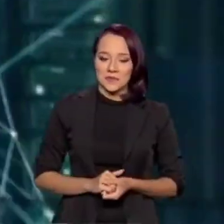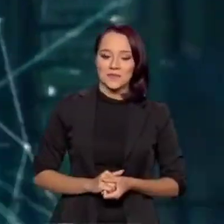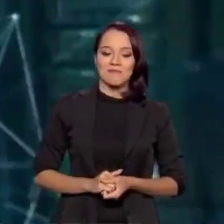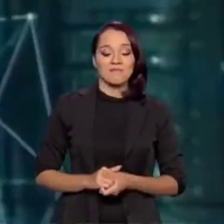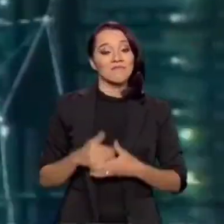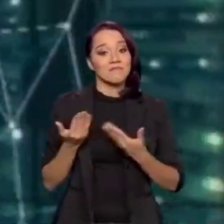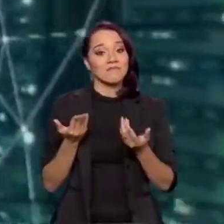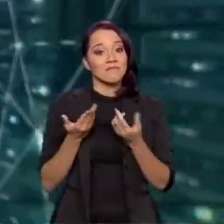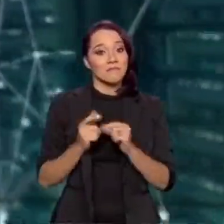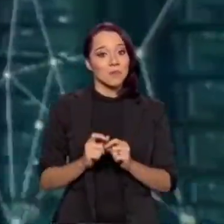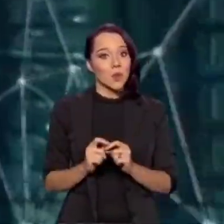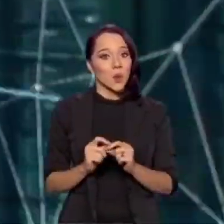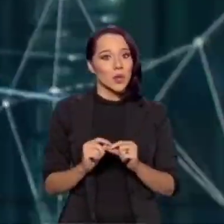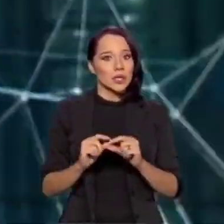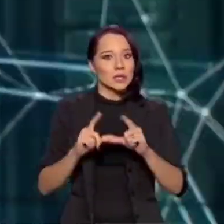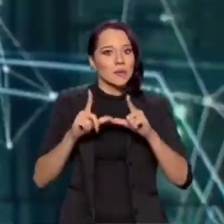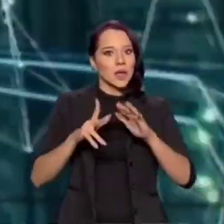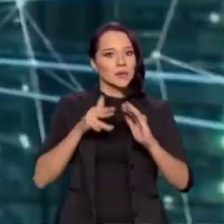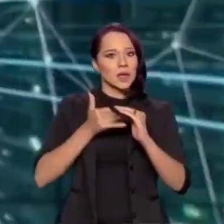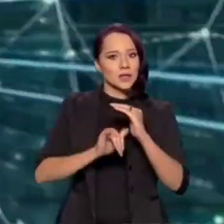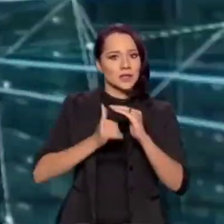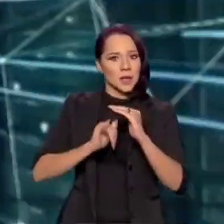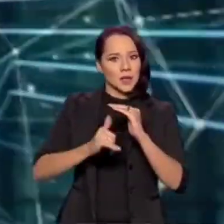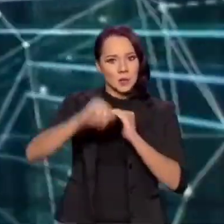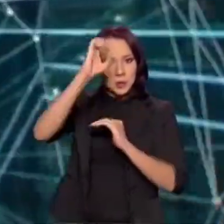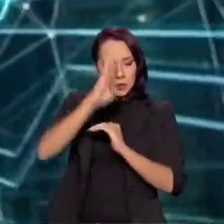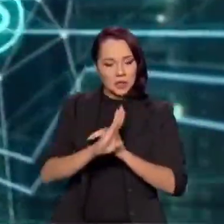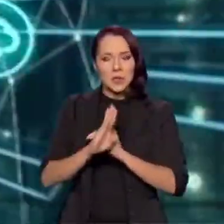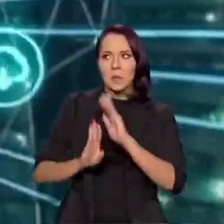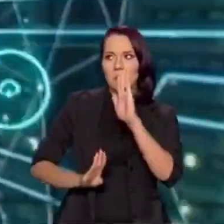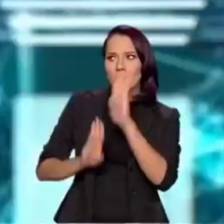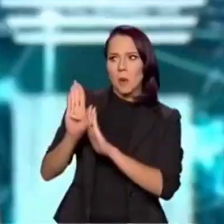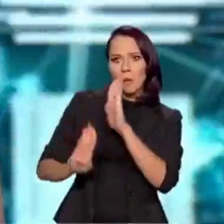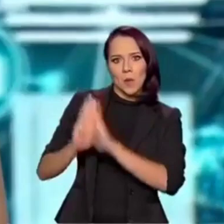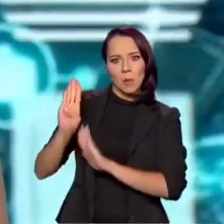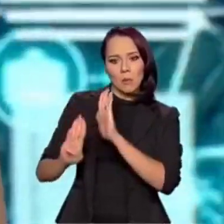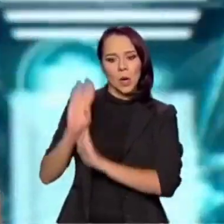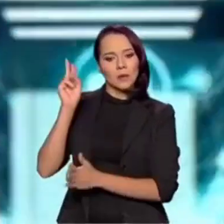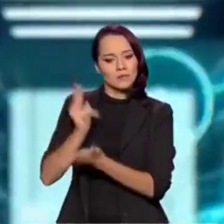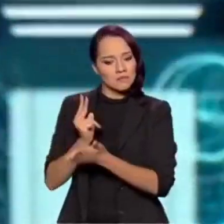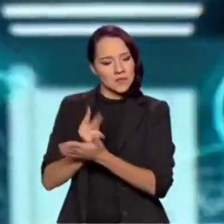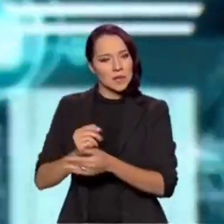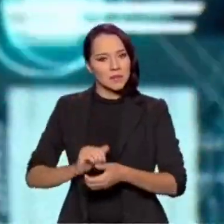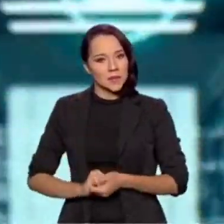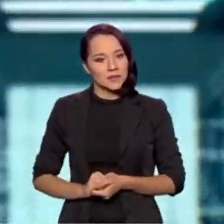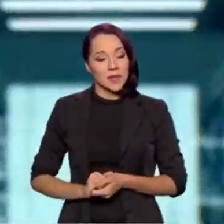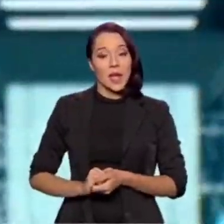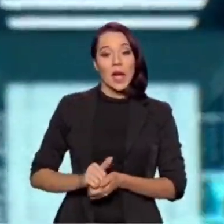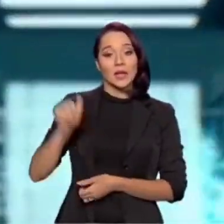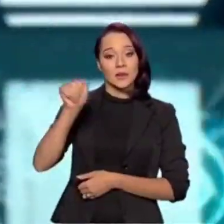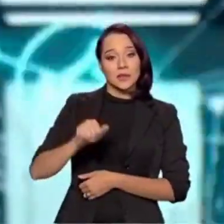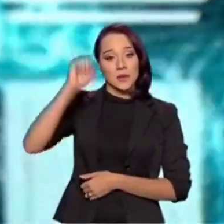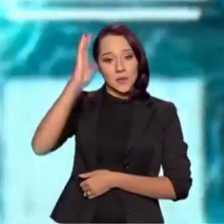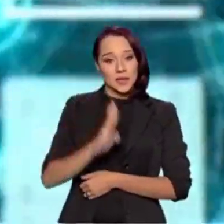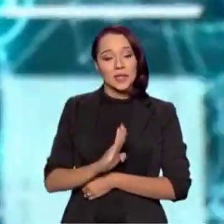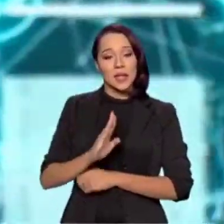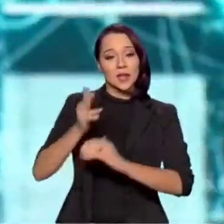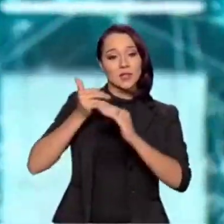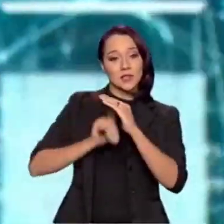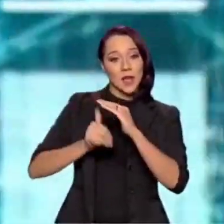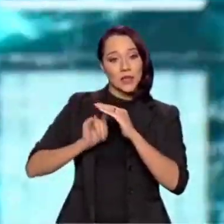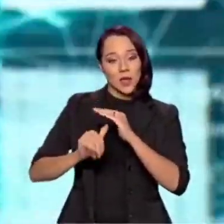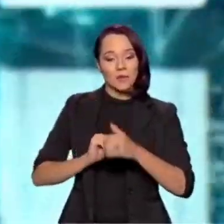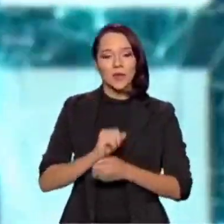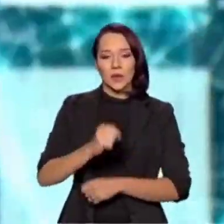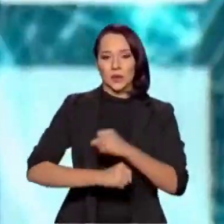o crescimento das startups no Brasil tem batido recordes. De acordo com a Associação Brasileira de Startups,